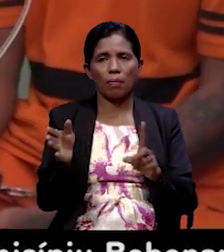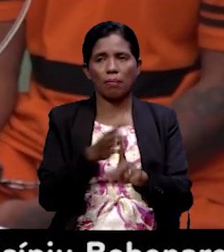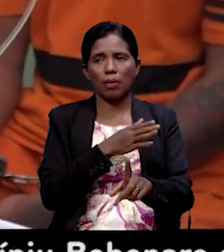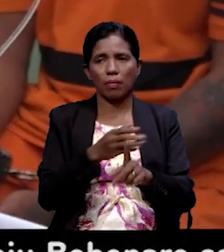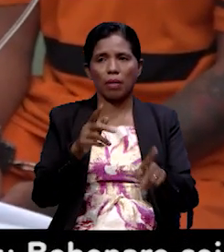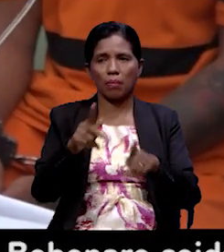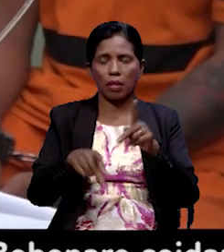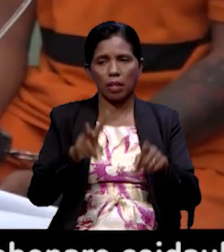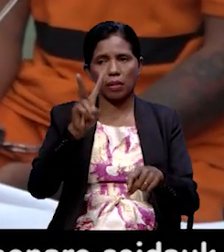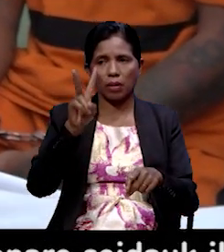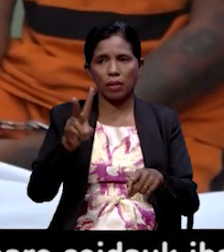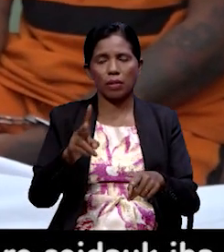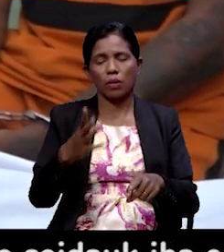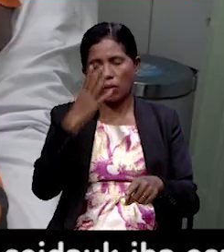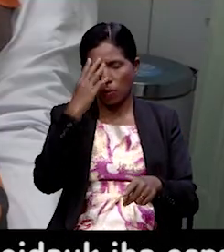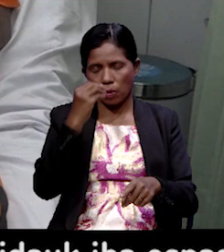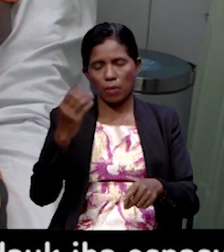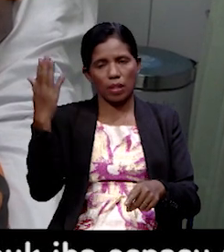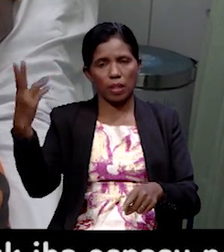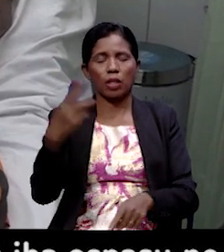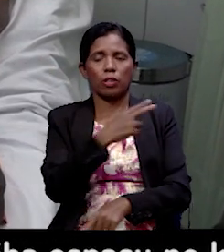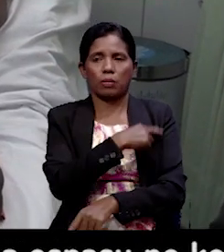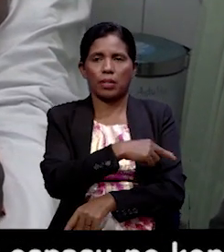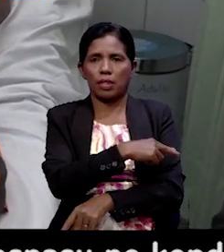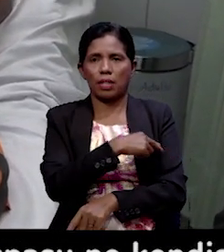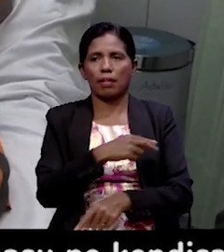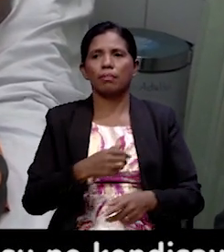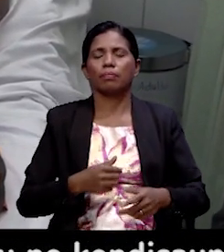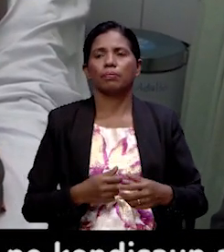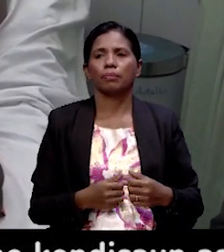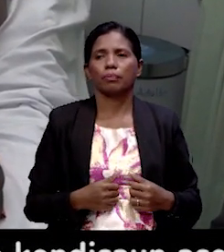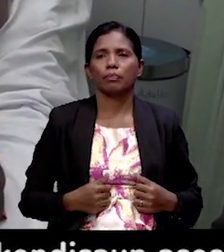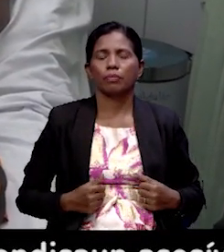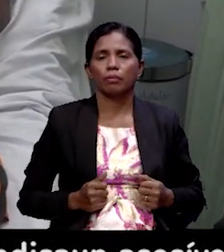suspeito na rua, to baixa e hospital. Na Polícia Verde, Justiniano Nano, Ziemen.